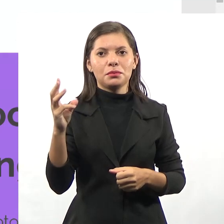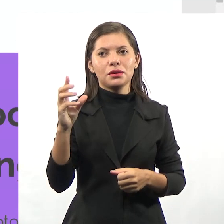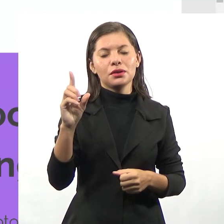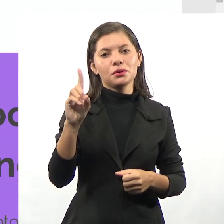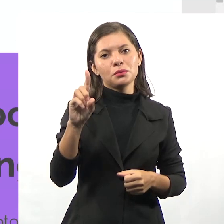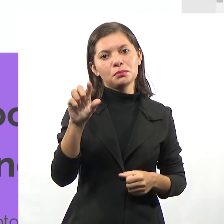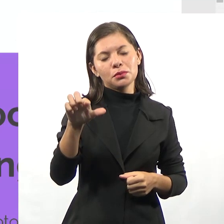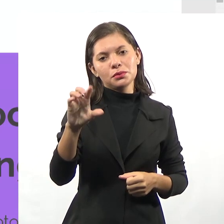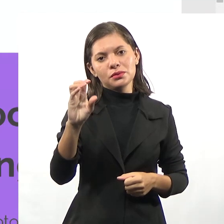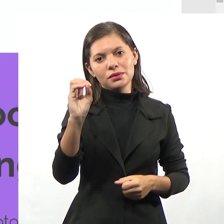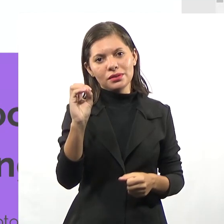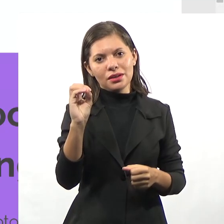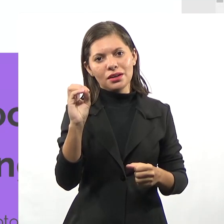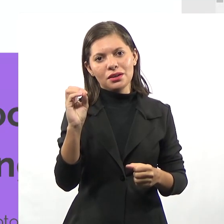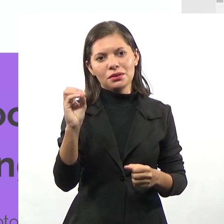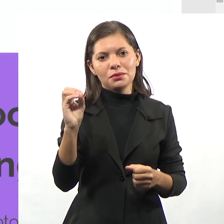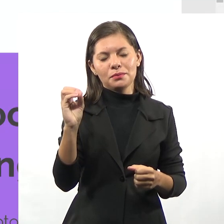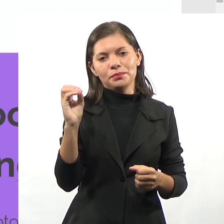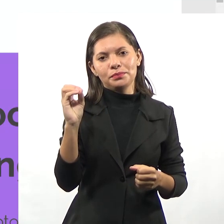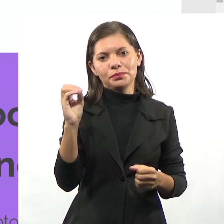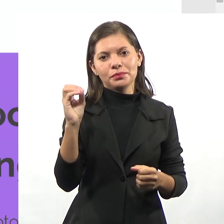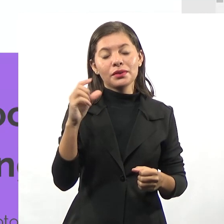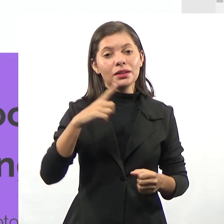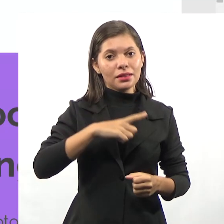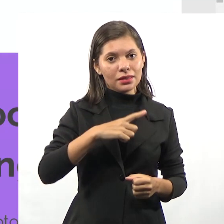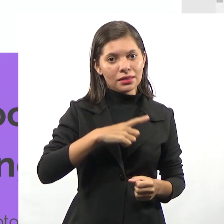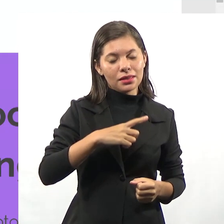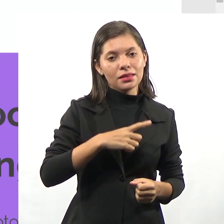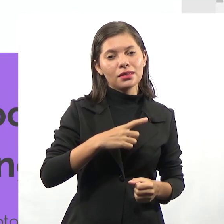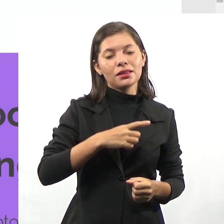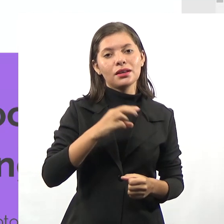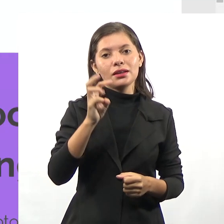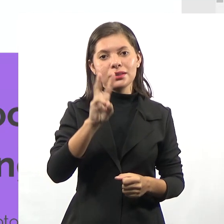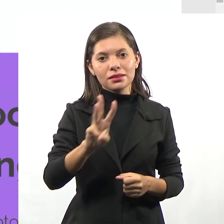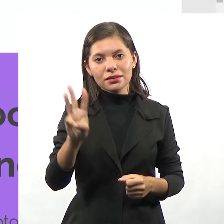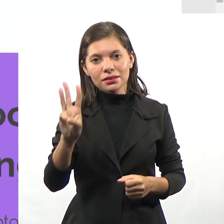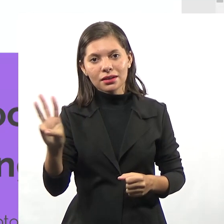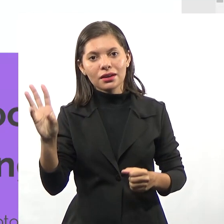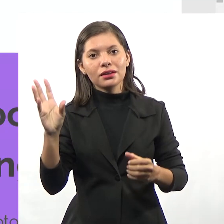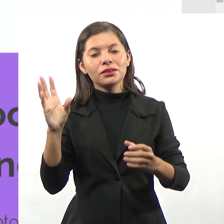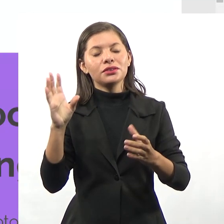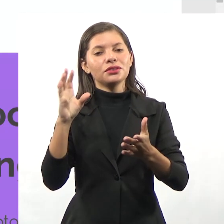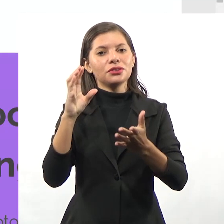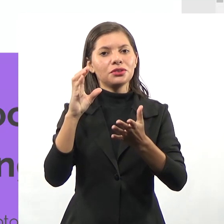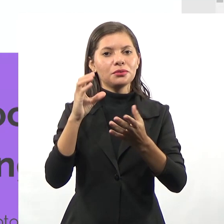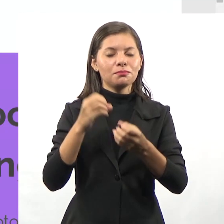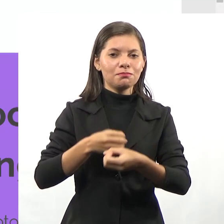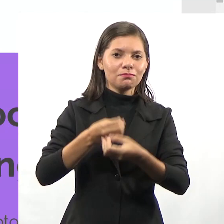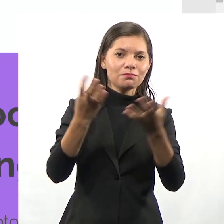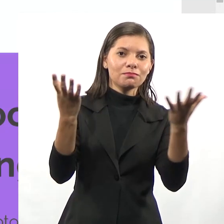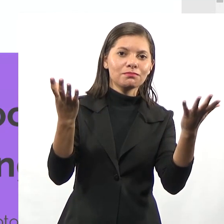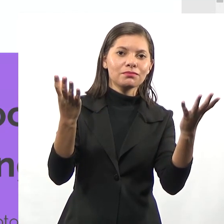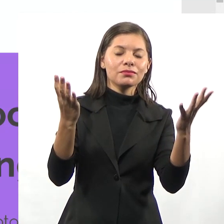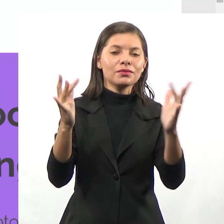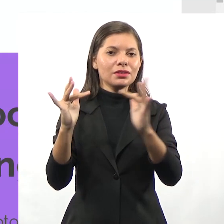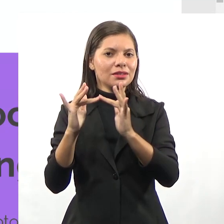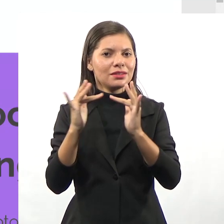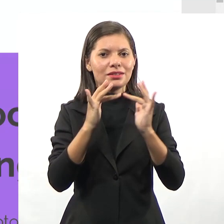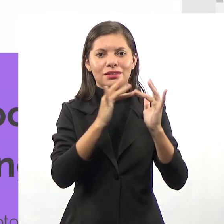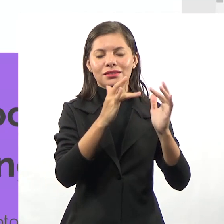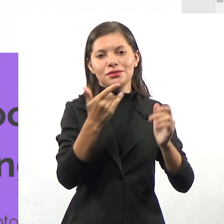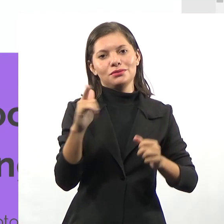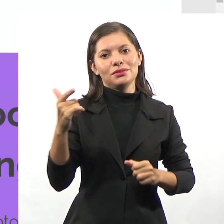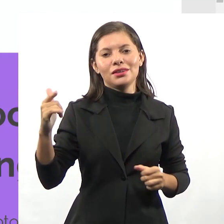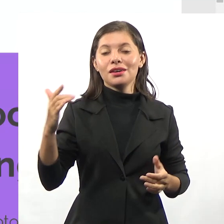até 4.0, não é porque deixou de existir. A gente ainda tem sites que o foco é disponibilizar conteúdo, sem interação nenhuma.